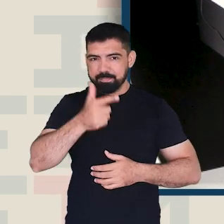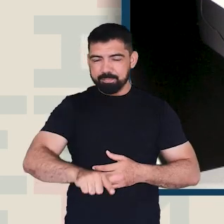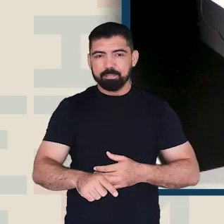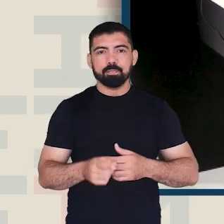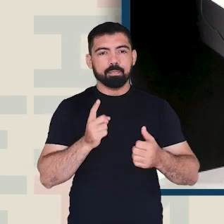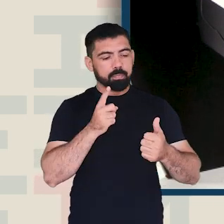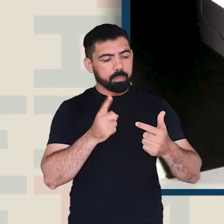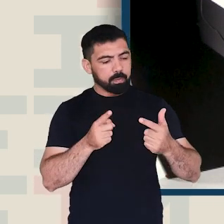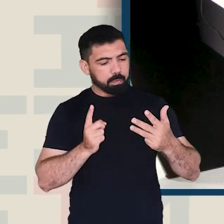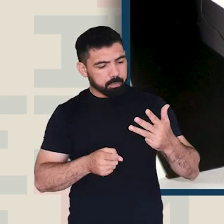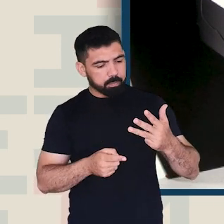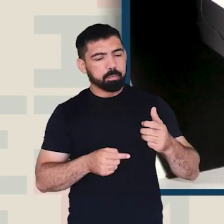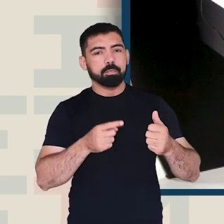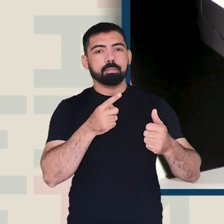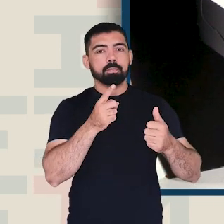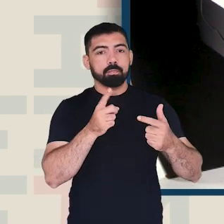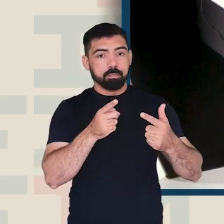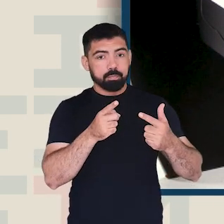estou repetindo, tem um padrão.